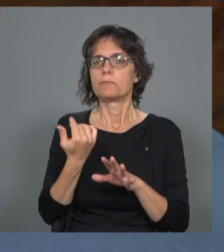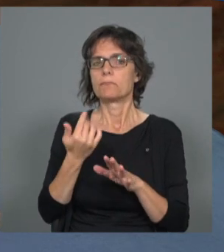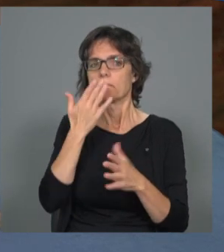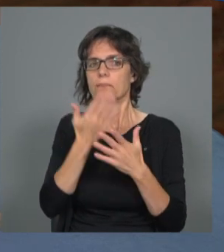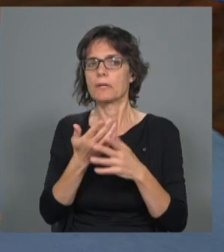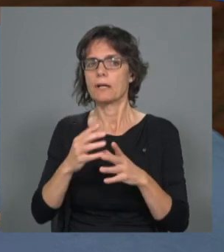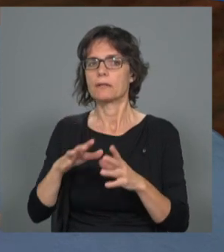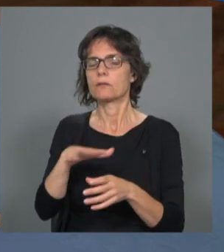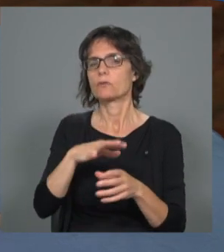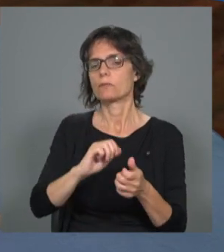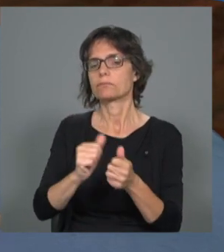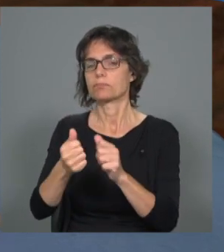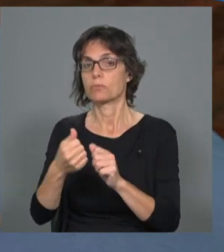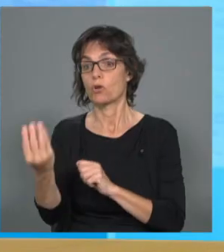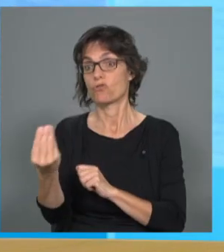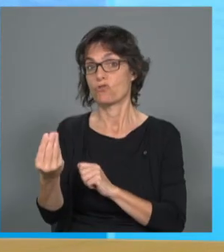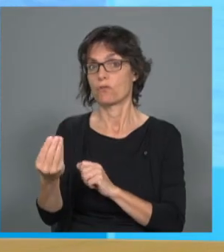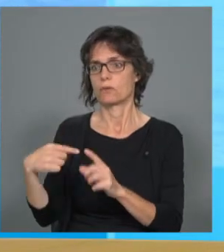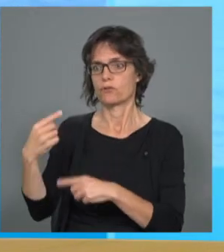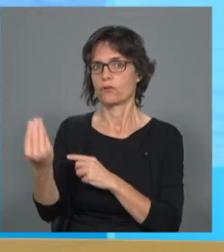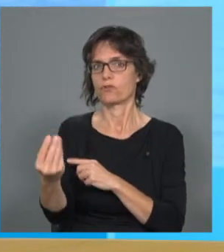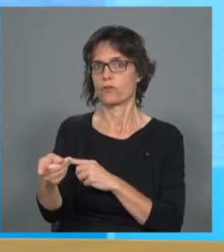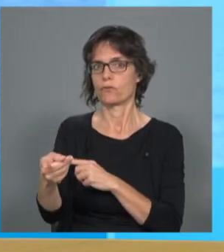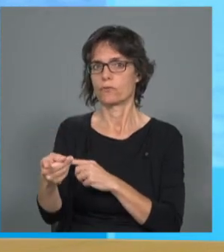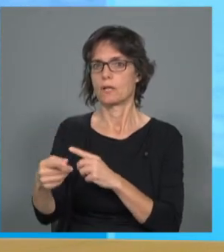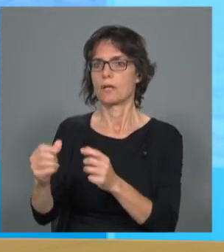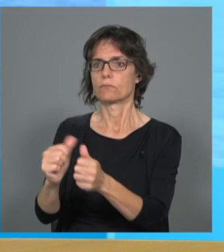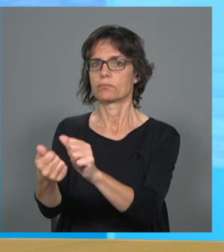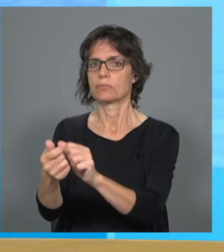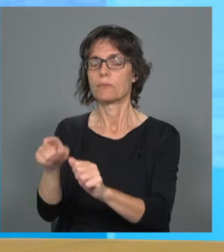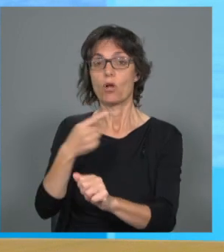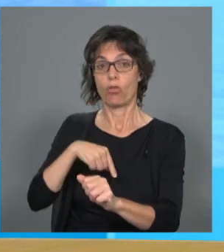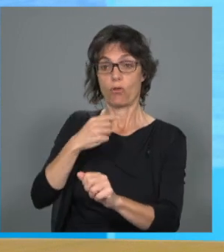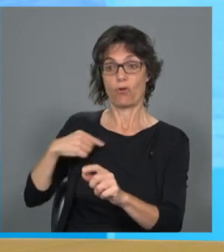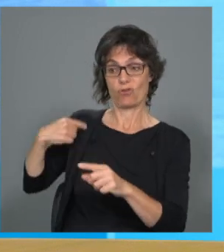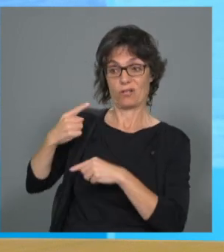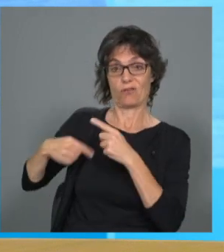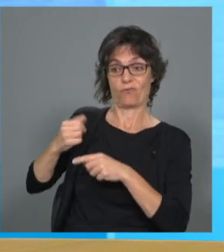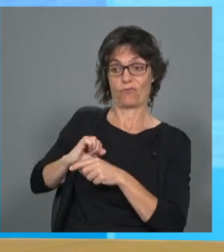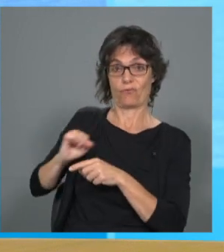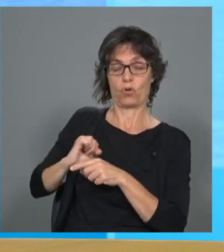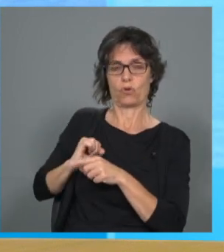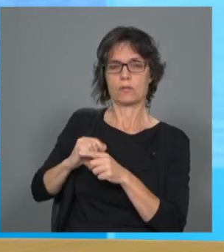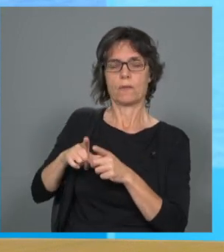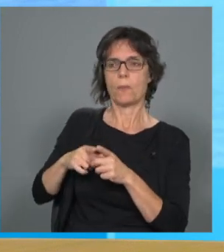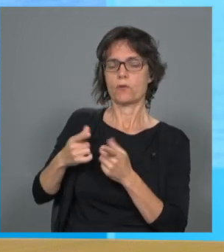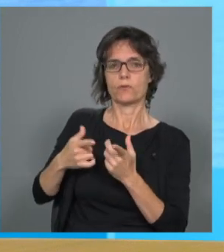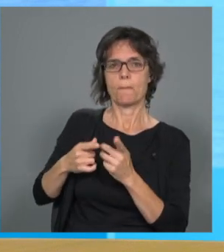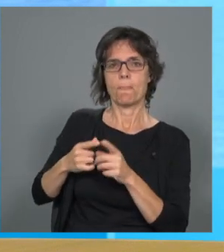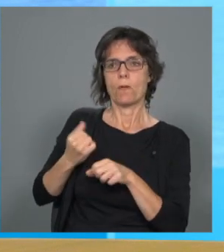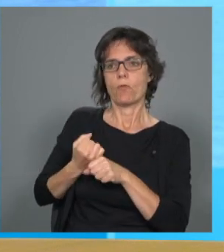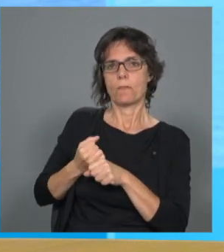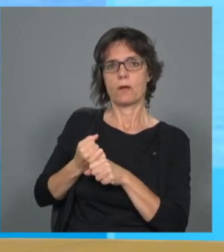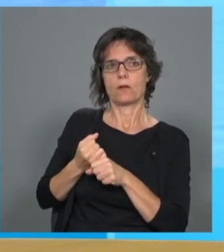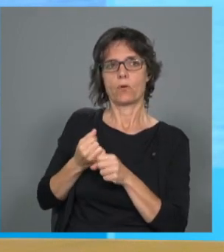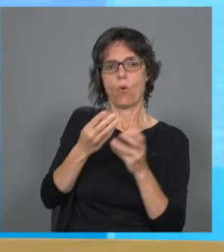mais novos, na geração dos mais novos, mas nós somos de uma geração em que tudo tinha que ser muito quantificado pela eficácia e pelos resultados das